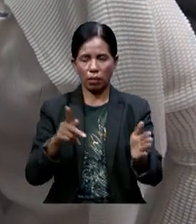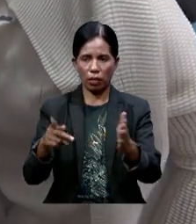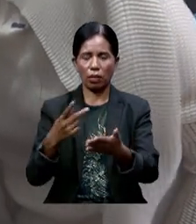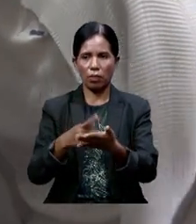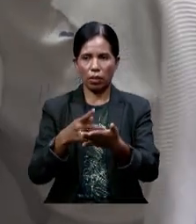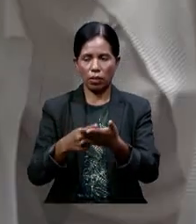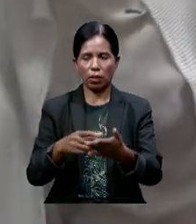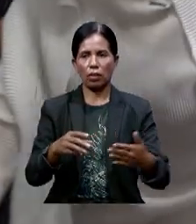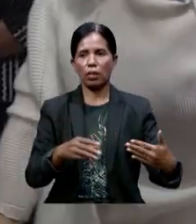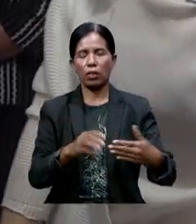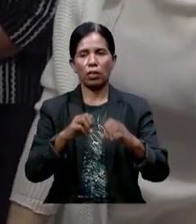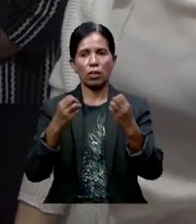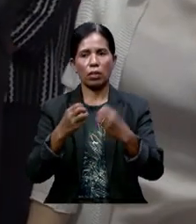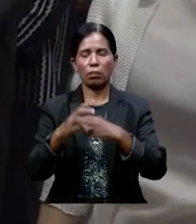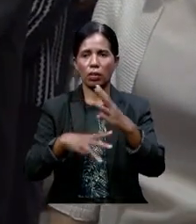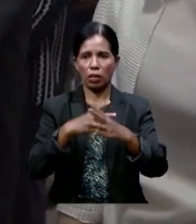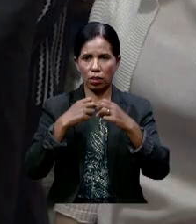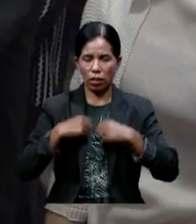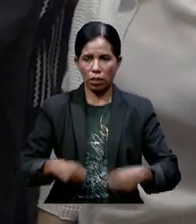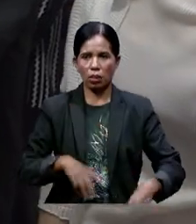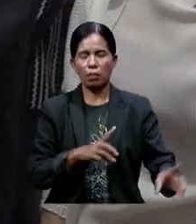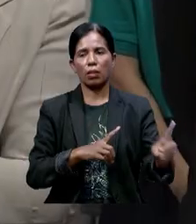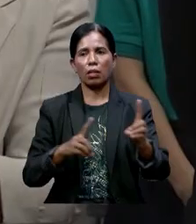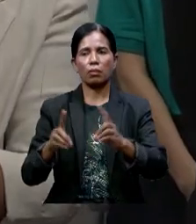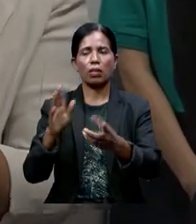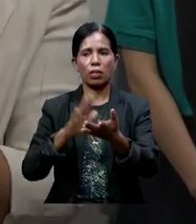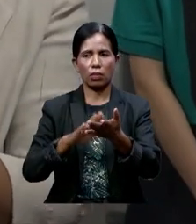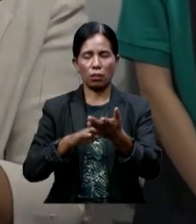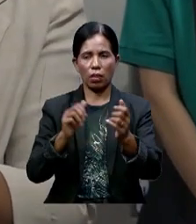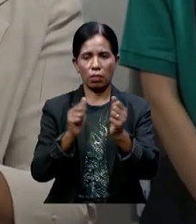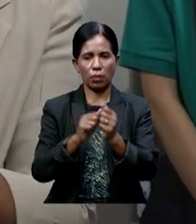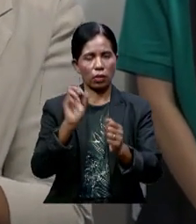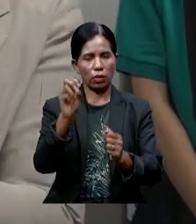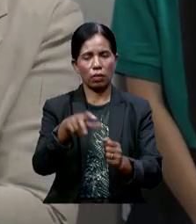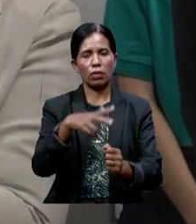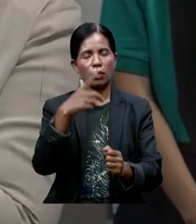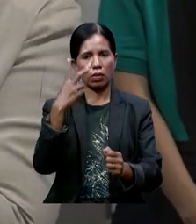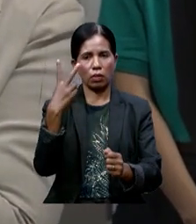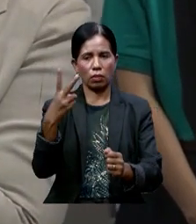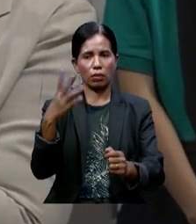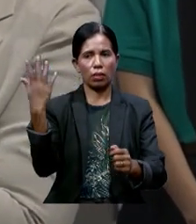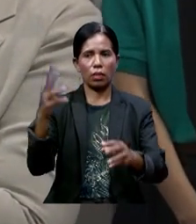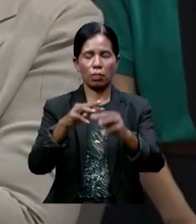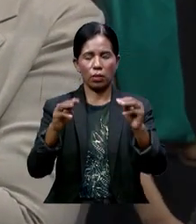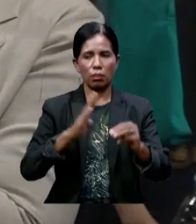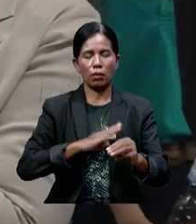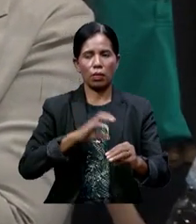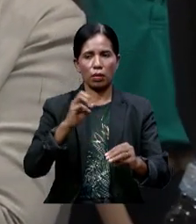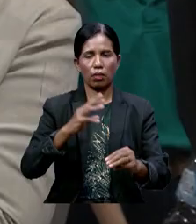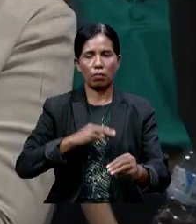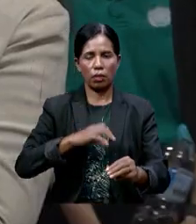refere Organização Mundial Saúde se implementa e a escola Sanulo Resinrua liu liu e a município Bobonaro